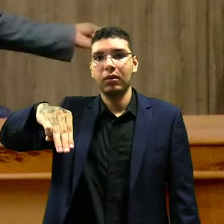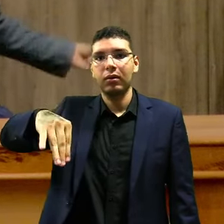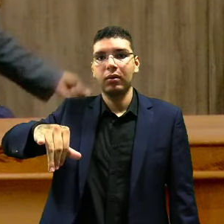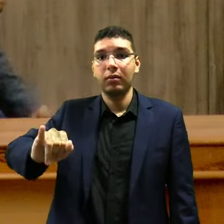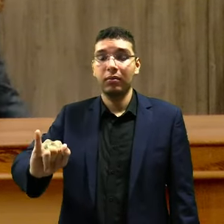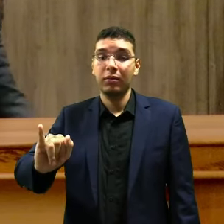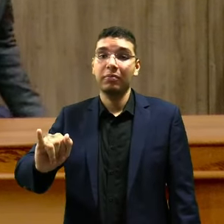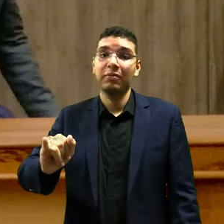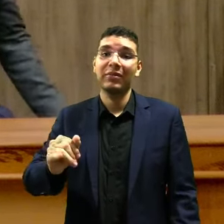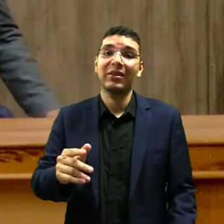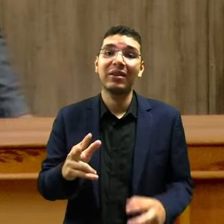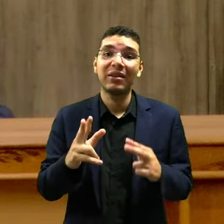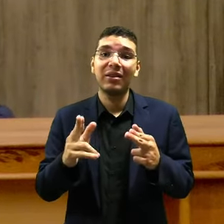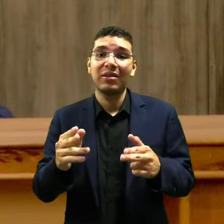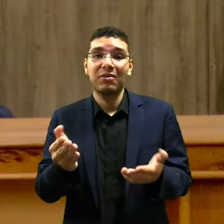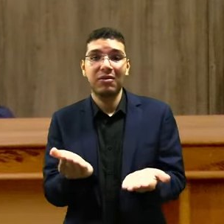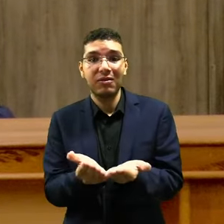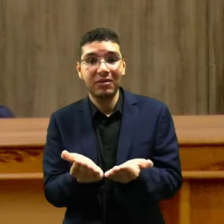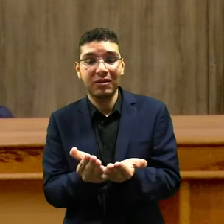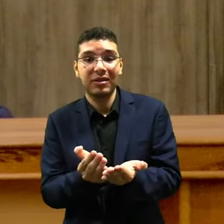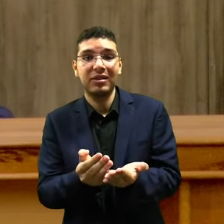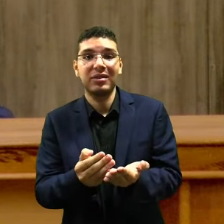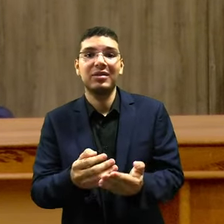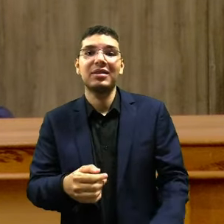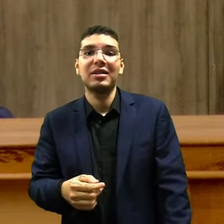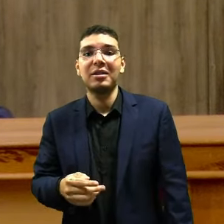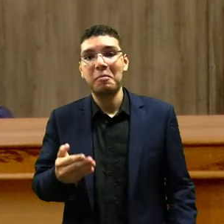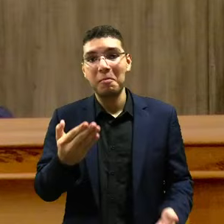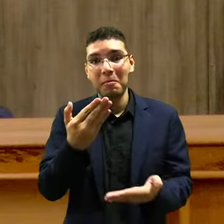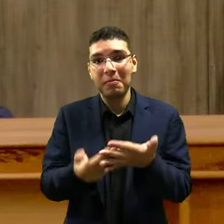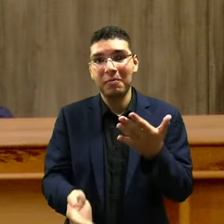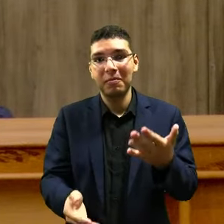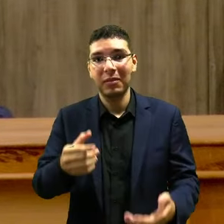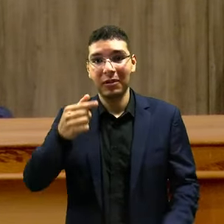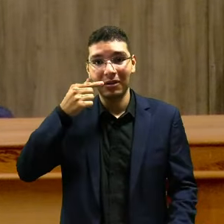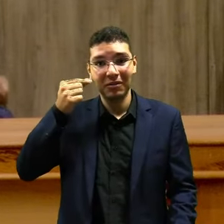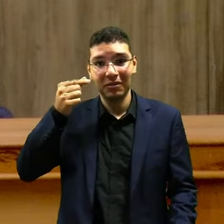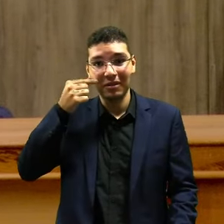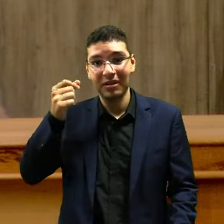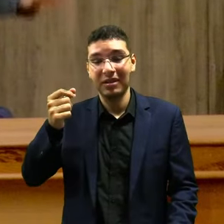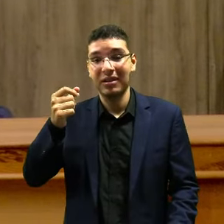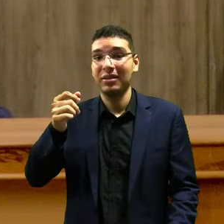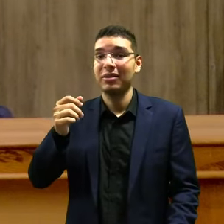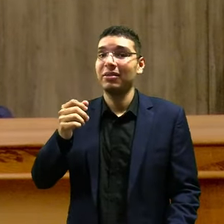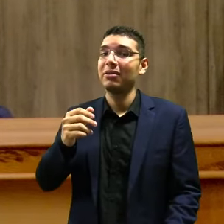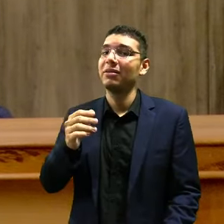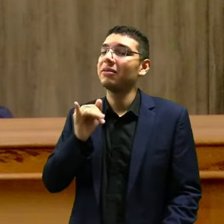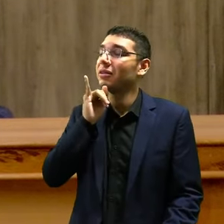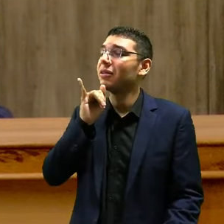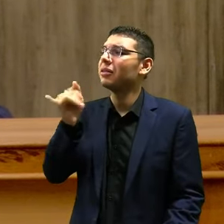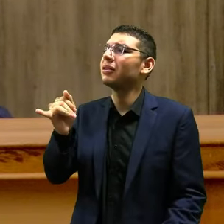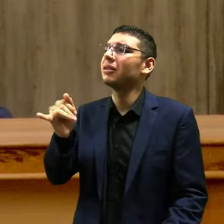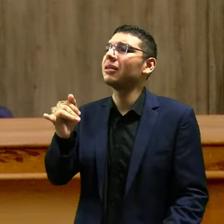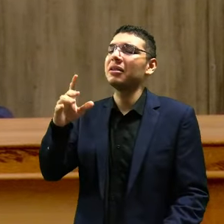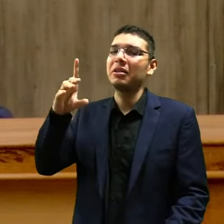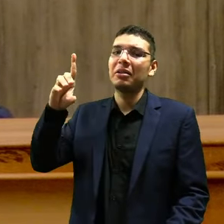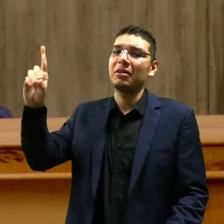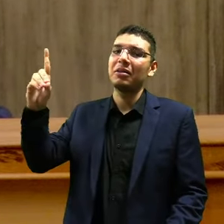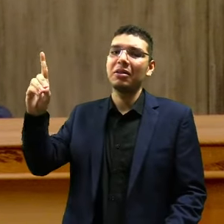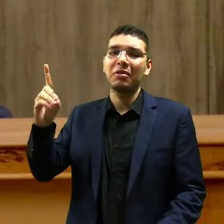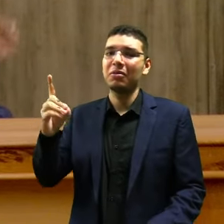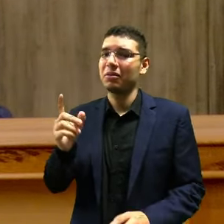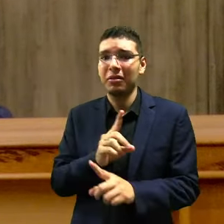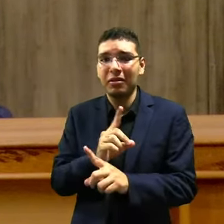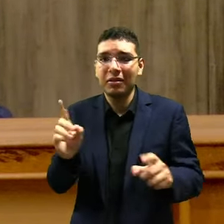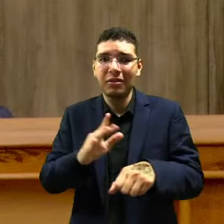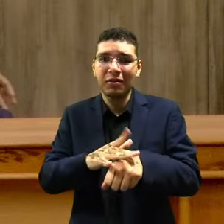meu gato é assim ou não é fica doido pronto um dia desse o irmão entrou lá em casa aí chorando